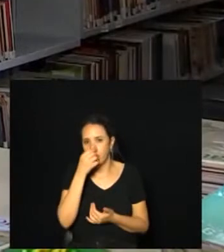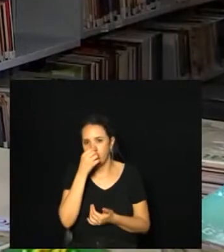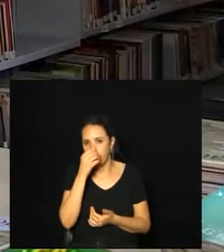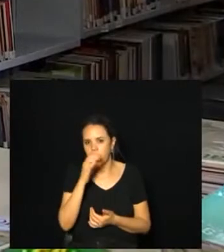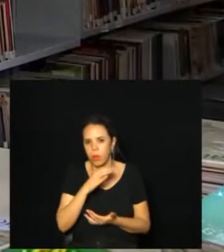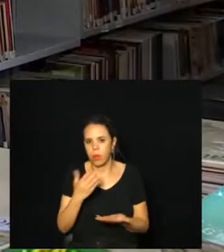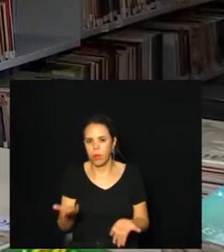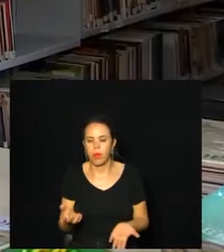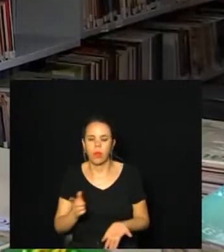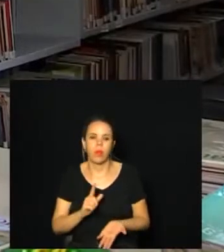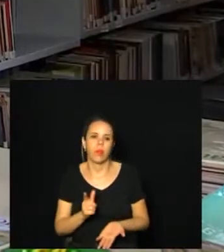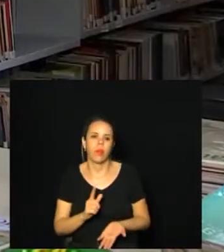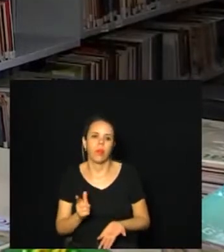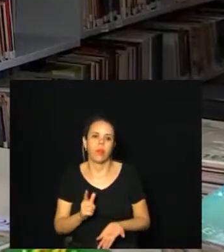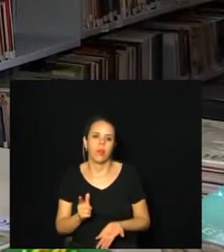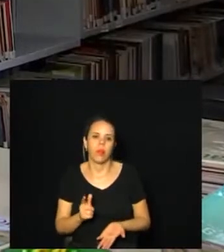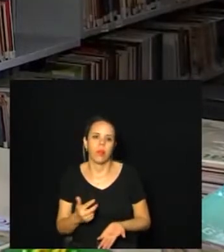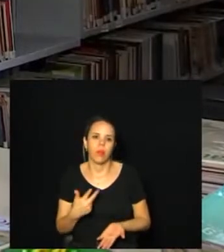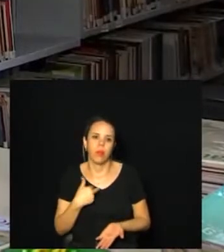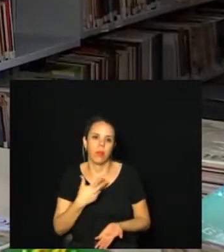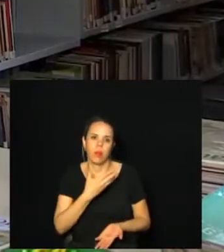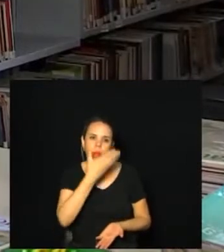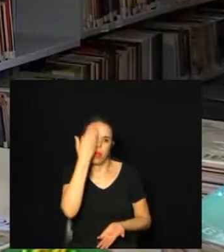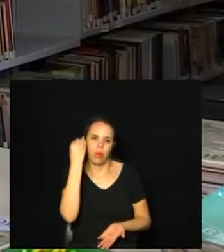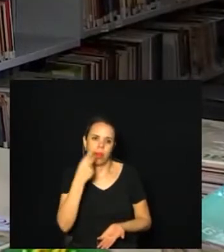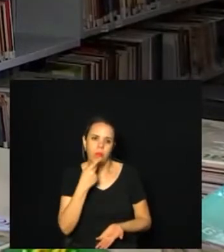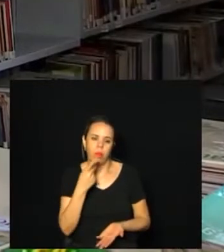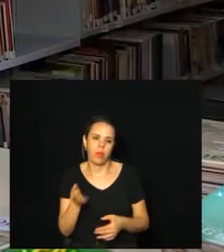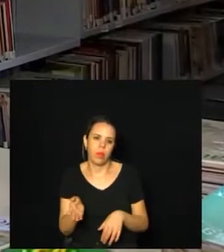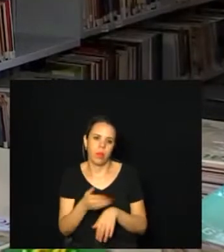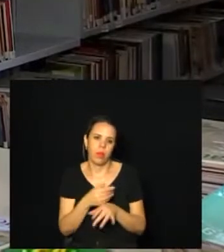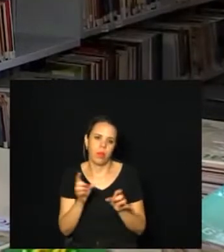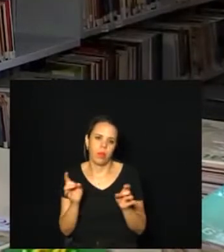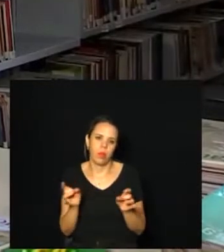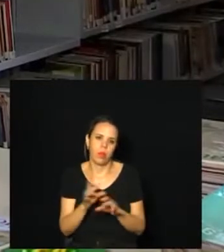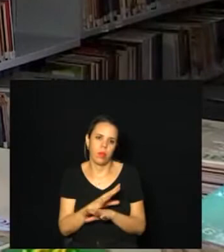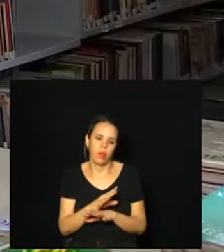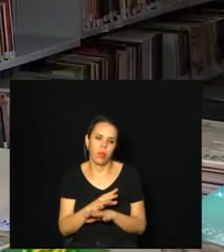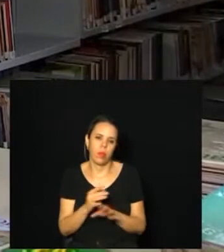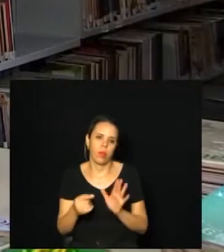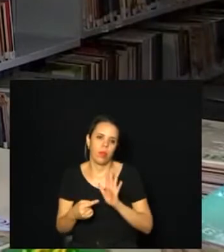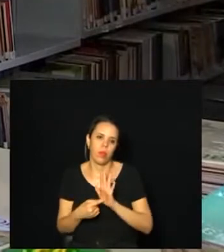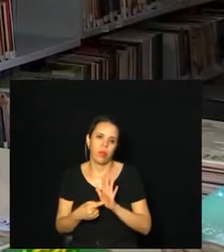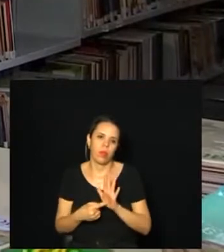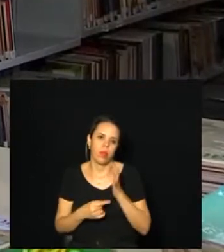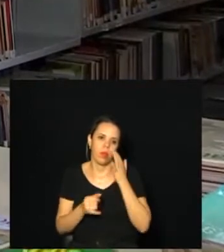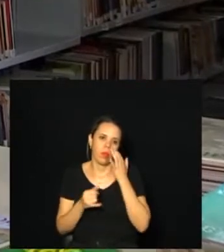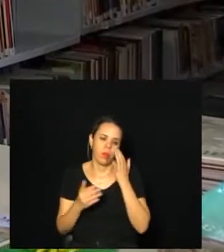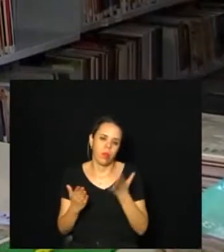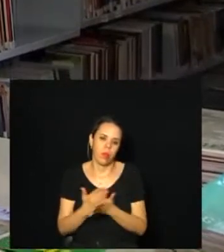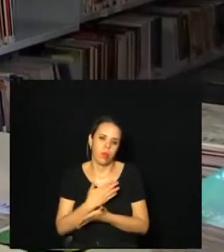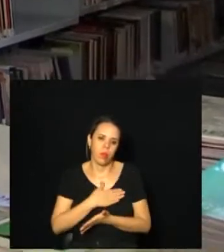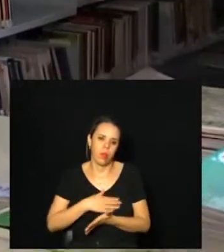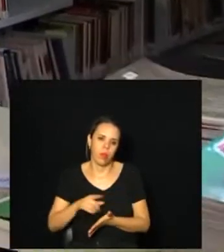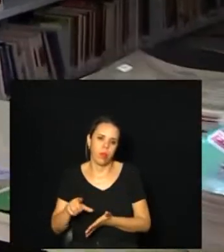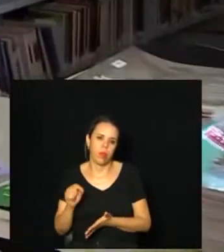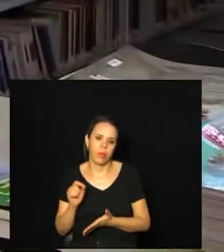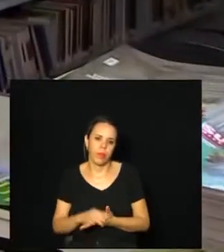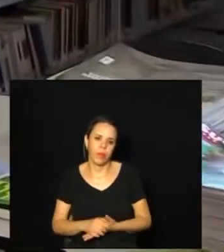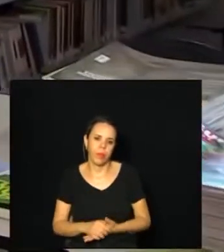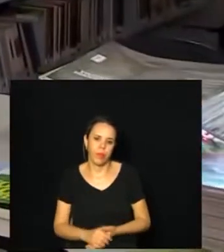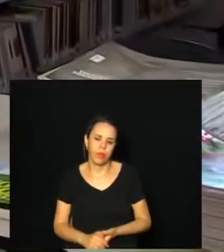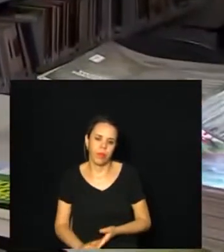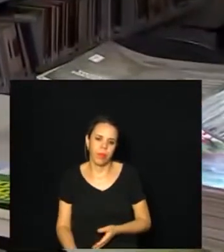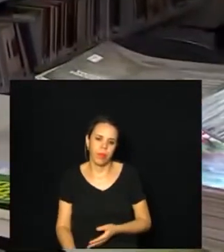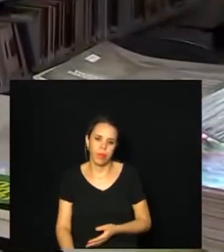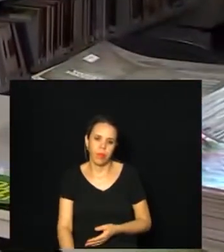correr. E claro que eu não poderia deixar, Gabriel, antes de encerrar este link, de mostrar alguns dos meus livros preferidos que eu já escolhi aqui. Eu vou